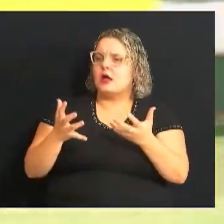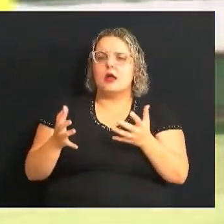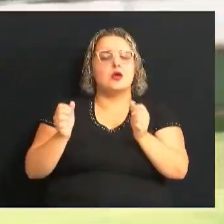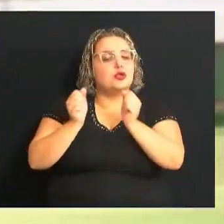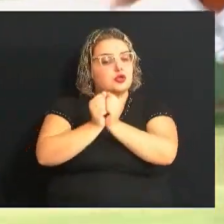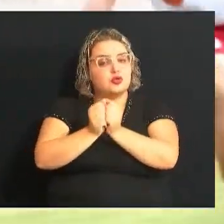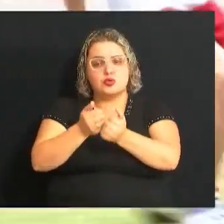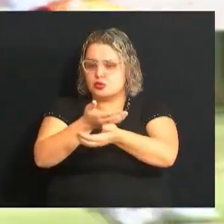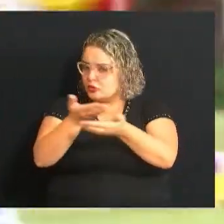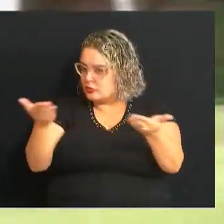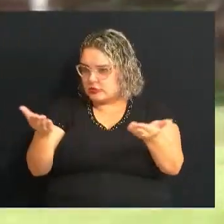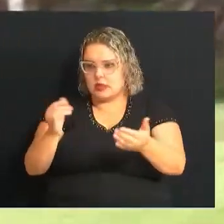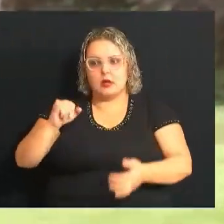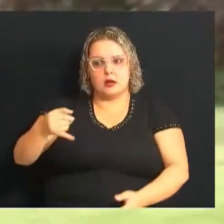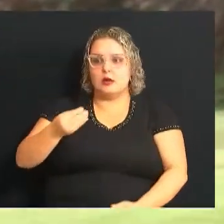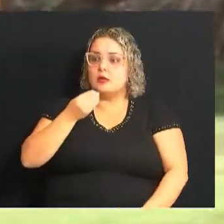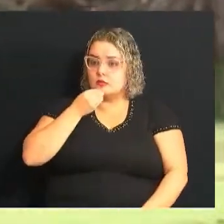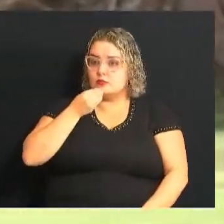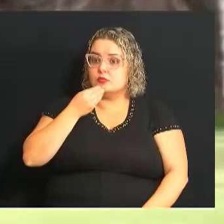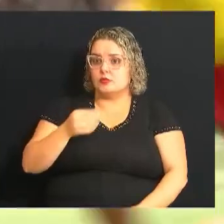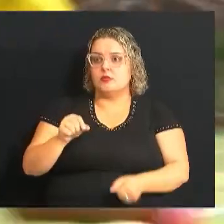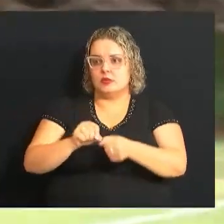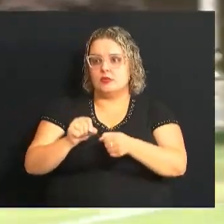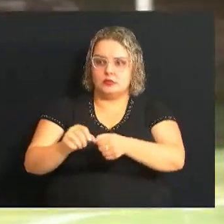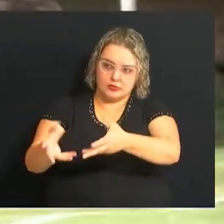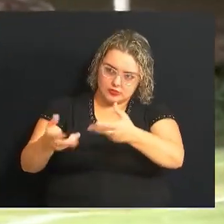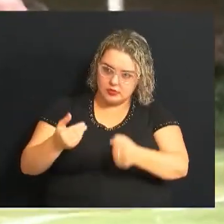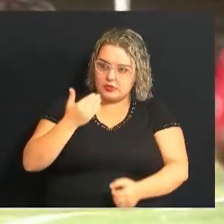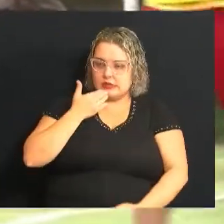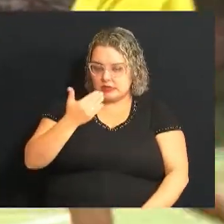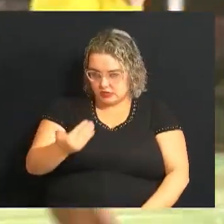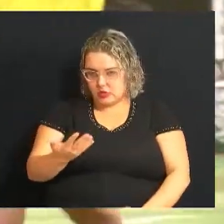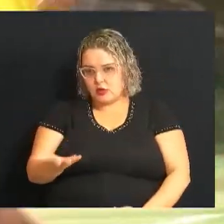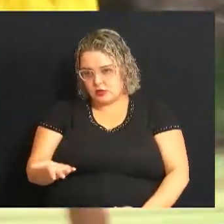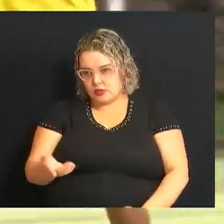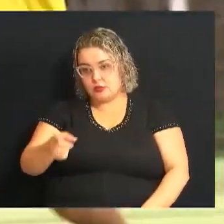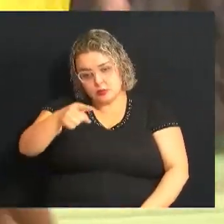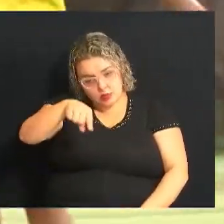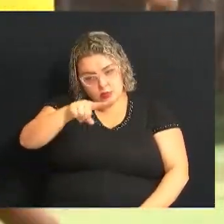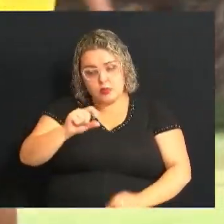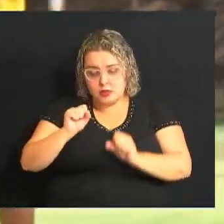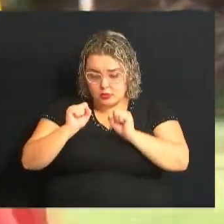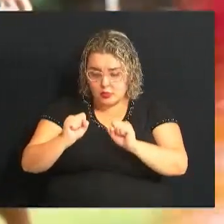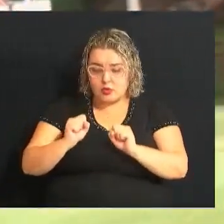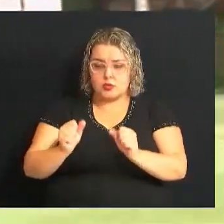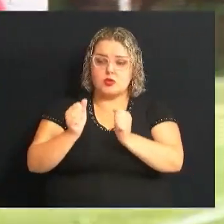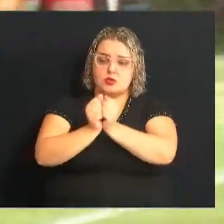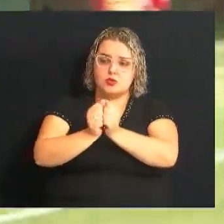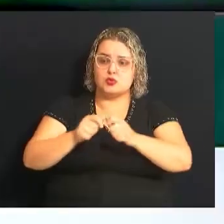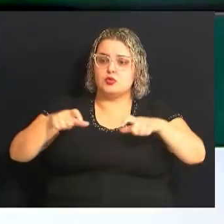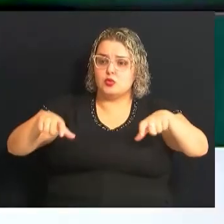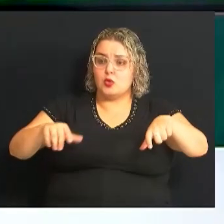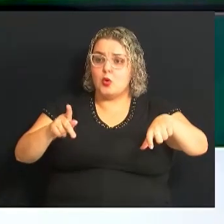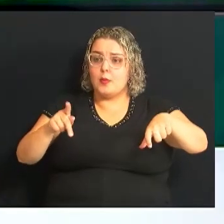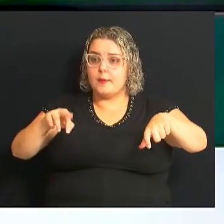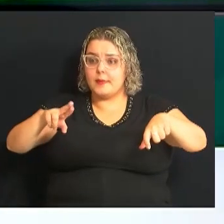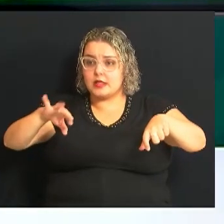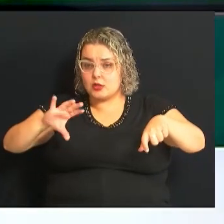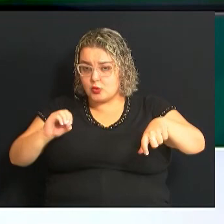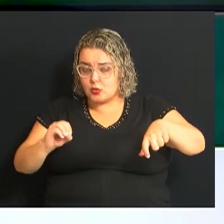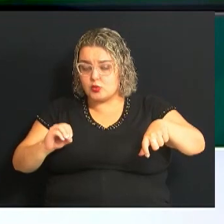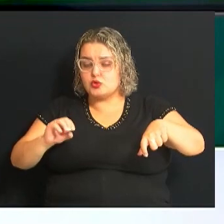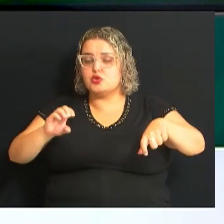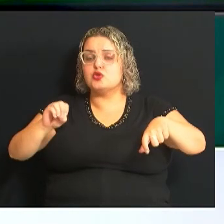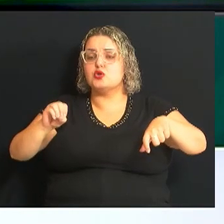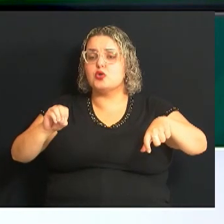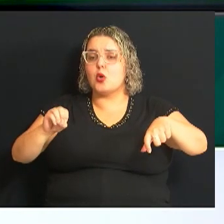aproveitar já para fazer esse pedido aí, para que vocês possam comparecer ao Brinco de Ouro, nos apoiar, nos incentivar, que com certeza da